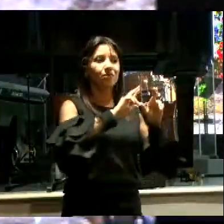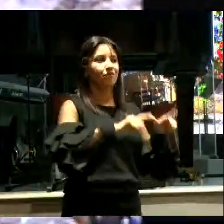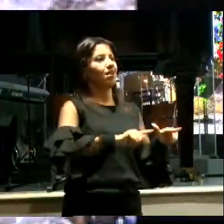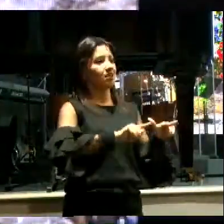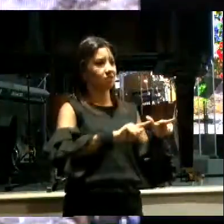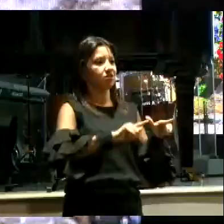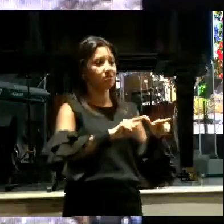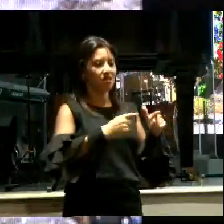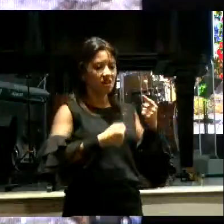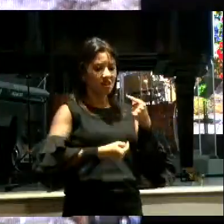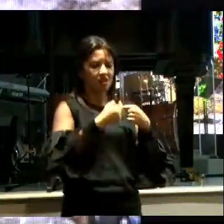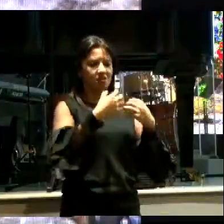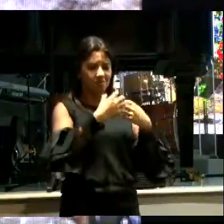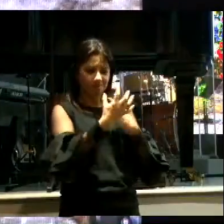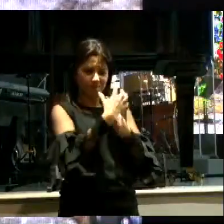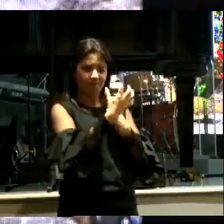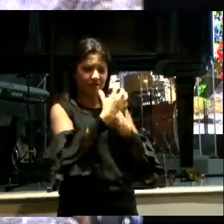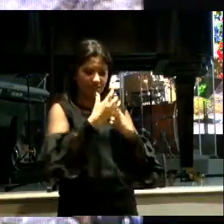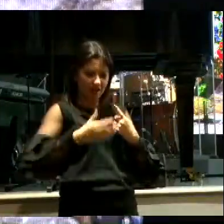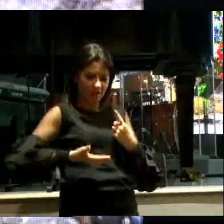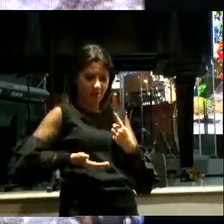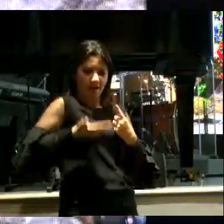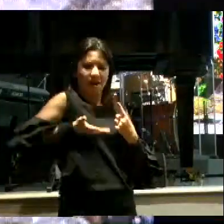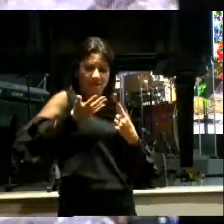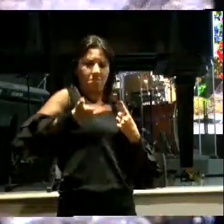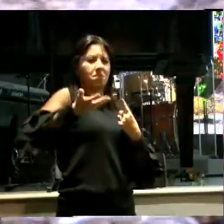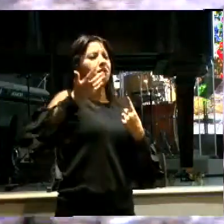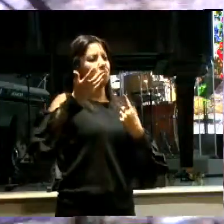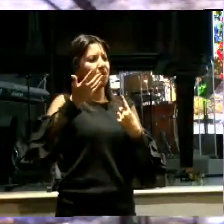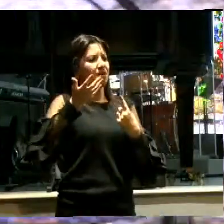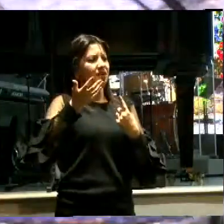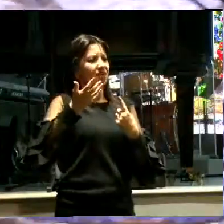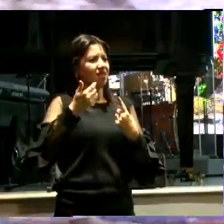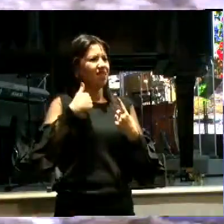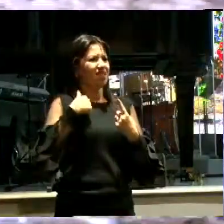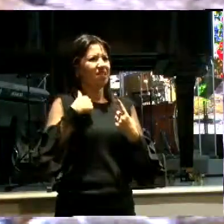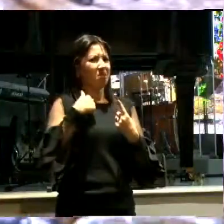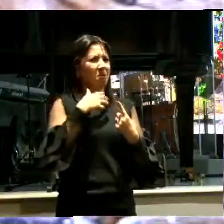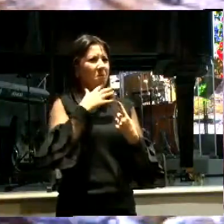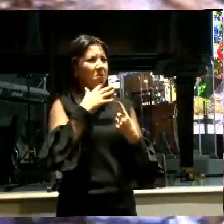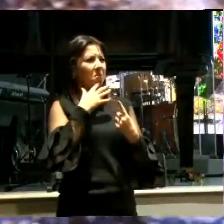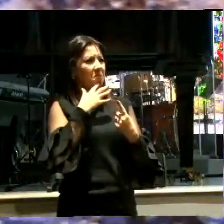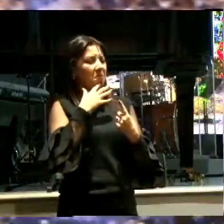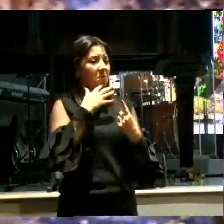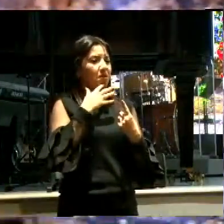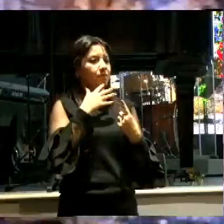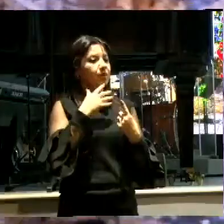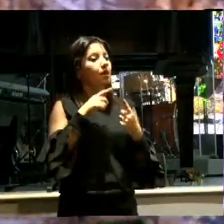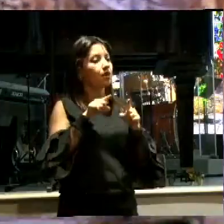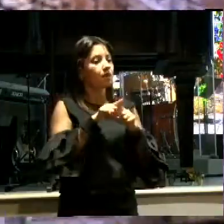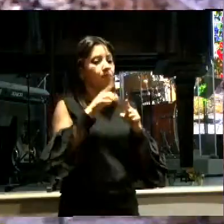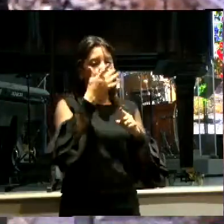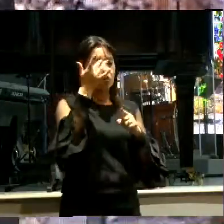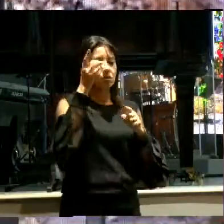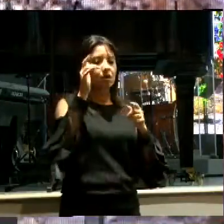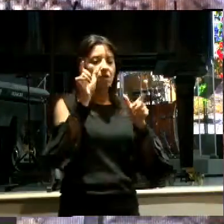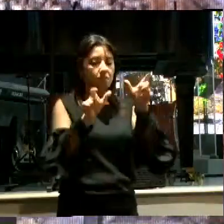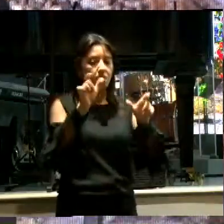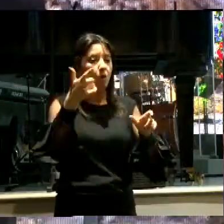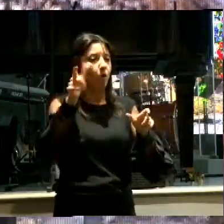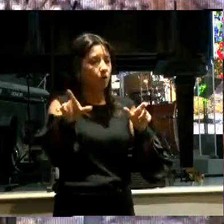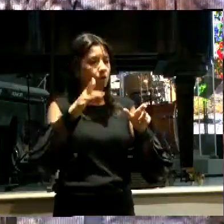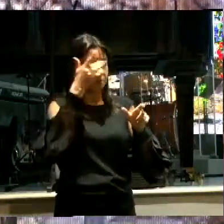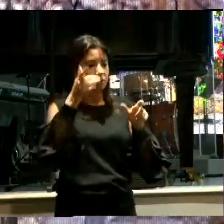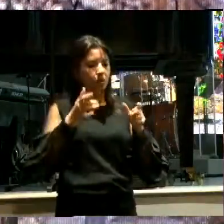as coisas fluem. E eu tive o privilégio de conhecer pessoas otimistas e andar com pessoas